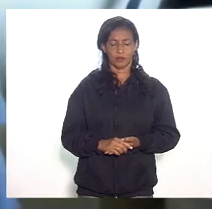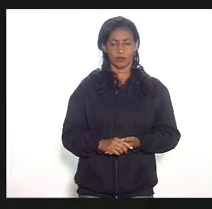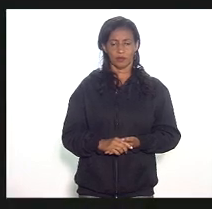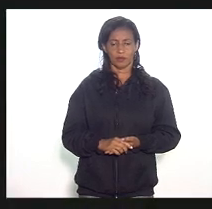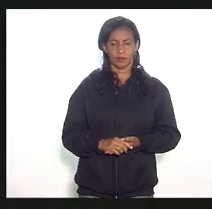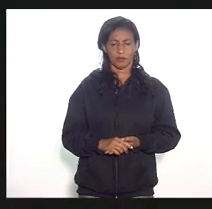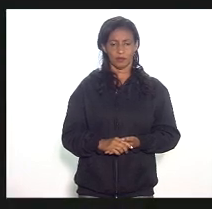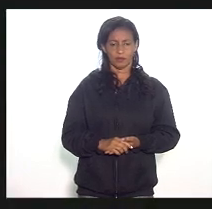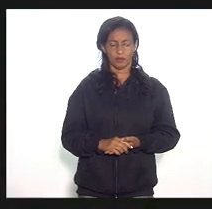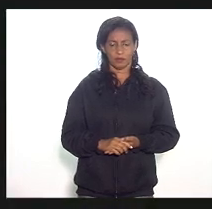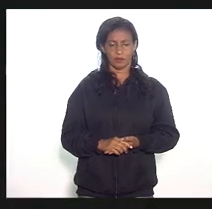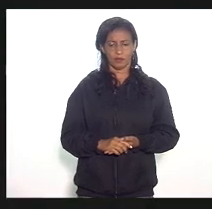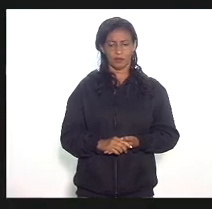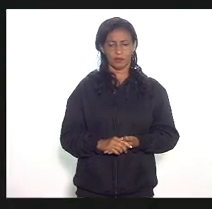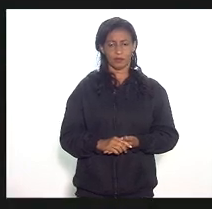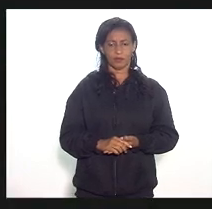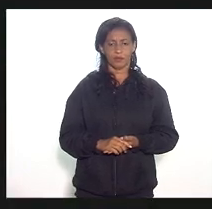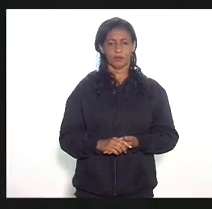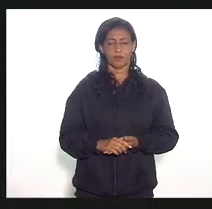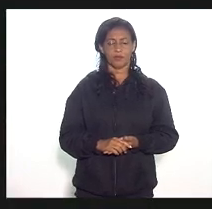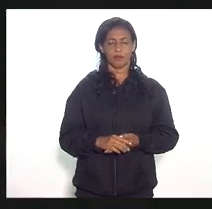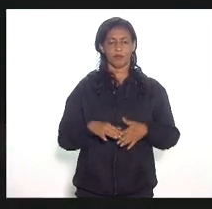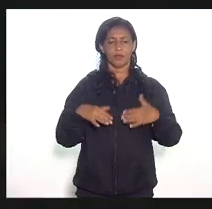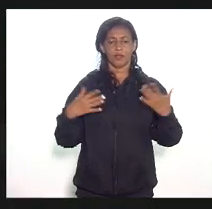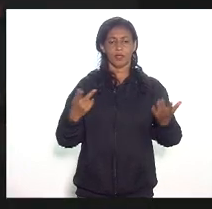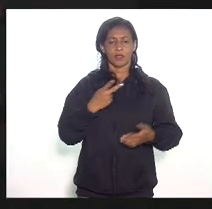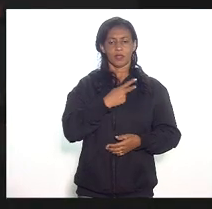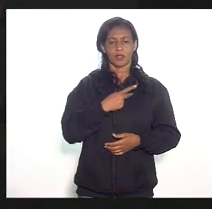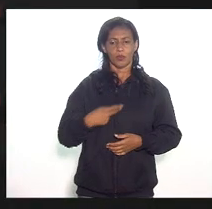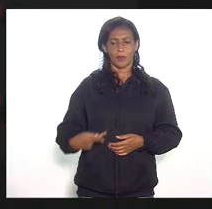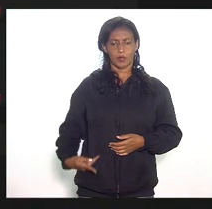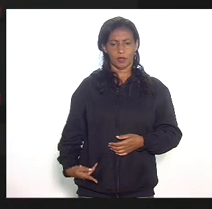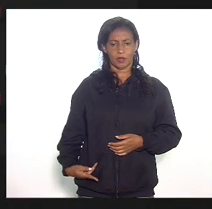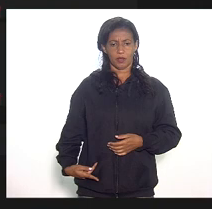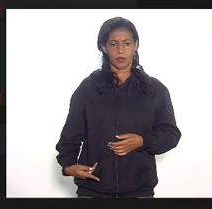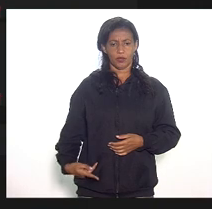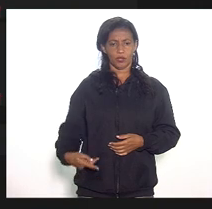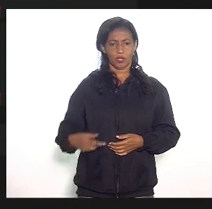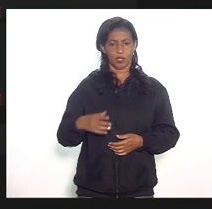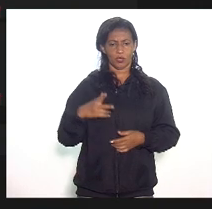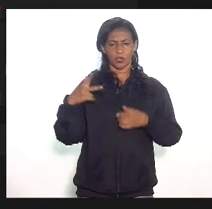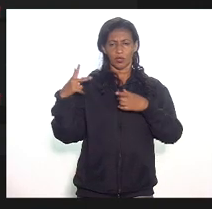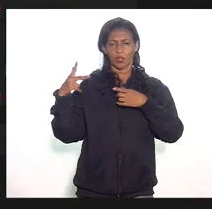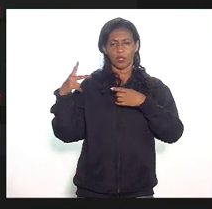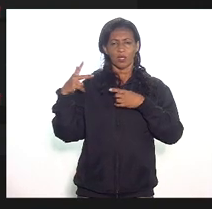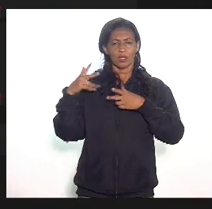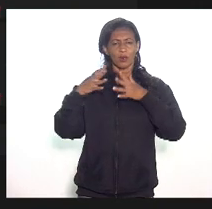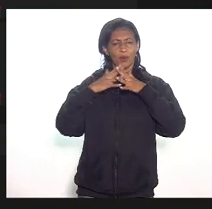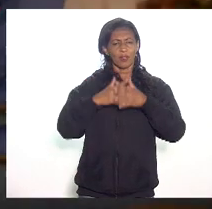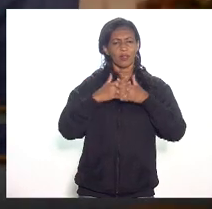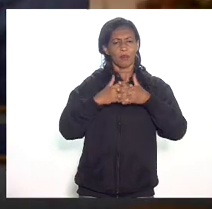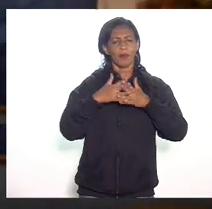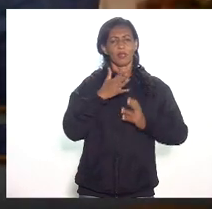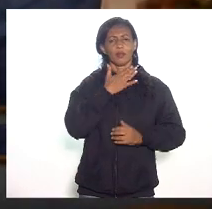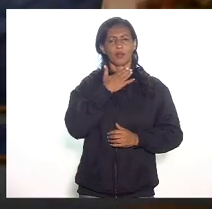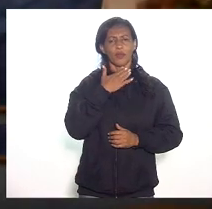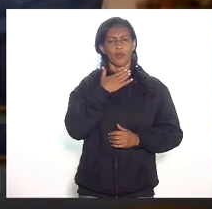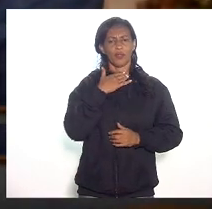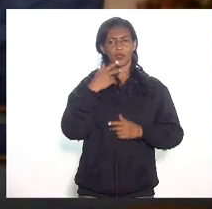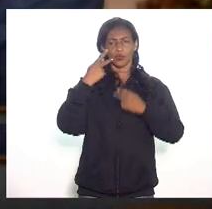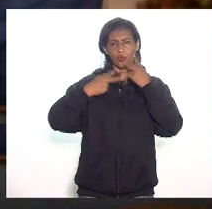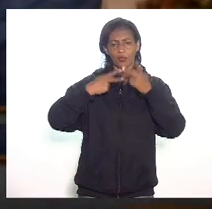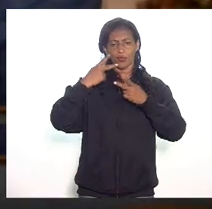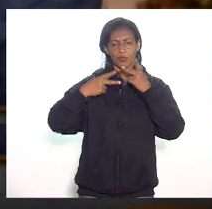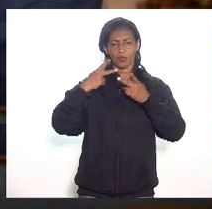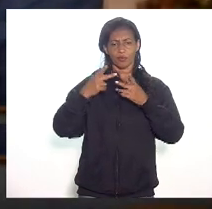Mário... Oi, oi. Senhor presidente, cadê a minha voz? Tudo falando. Olha só. Coronel